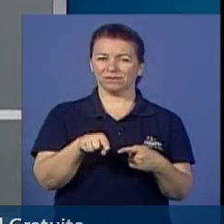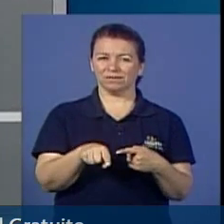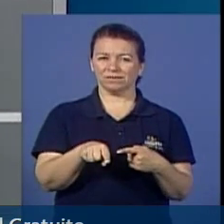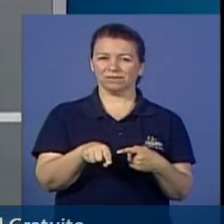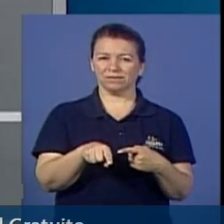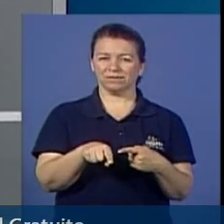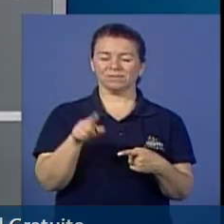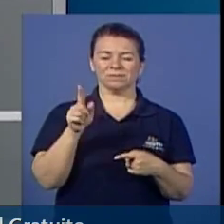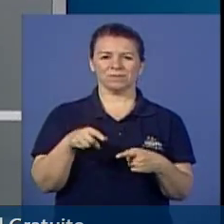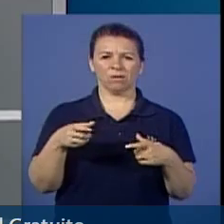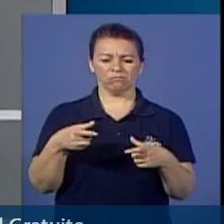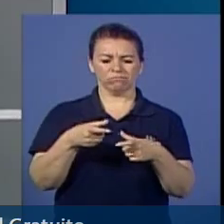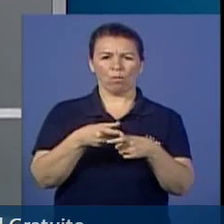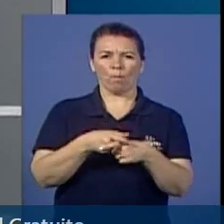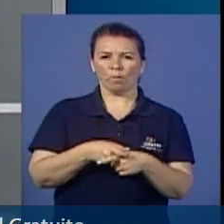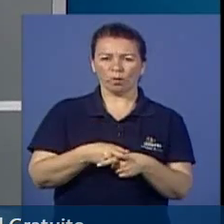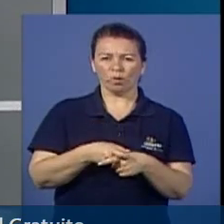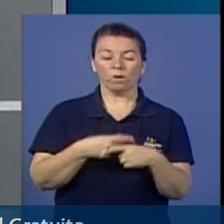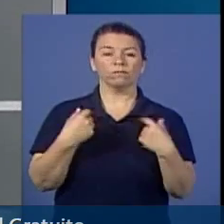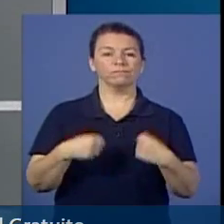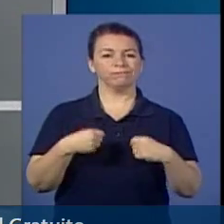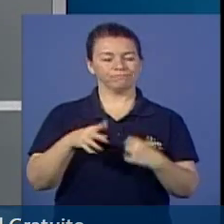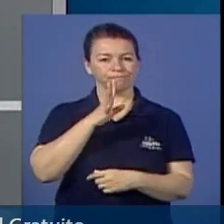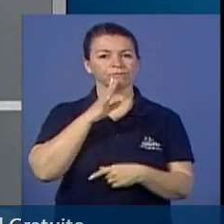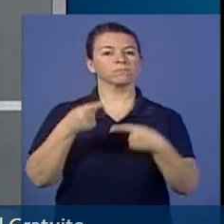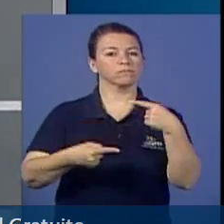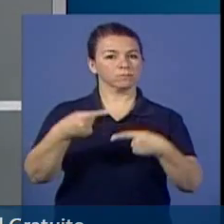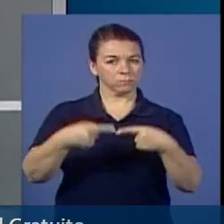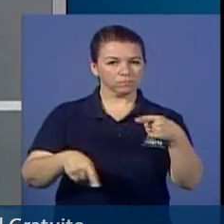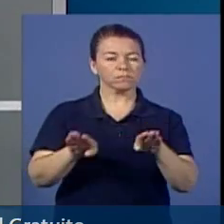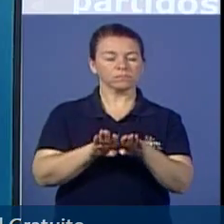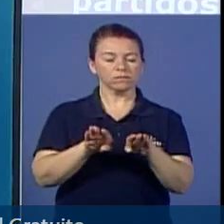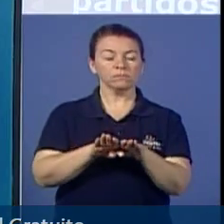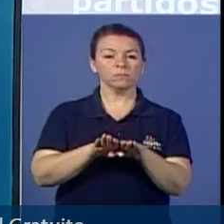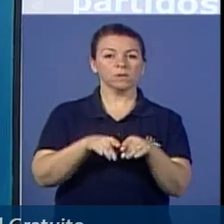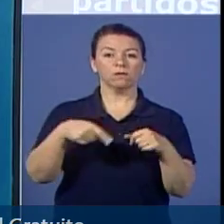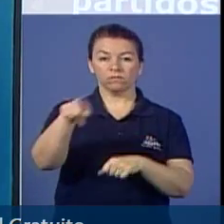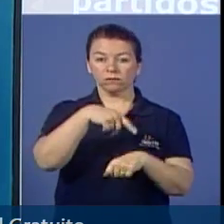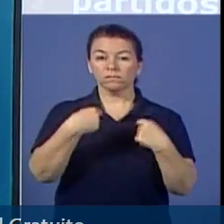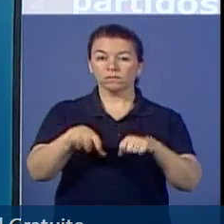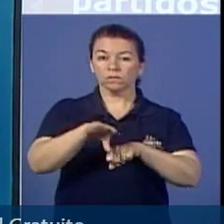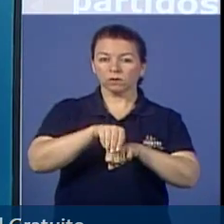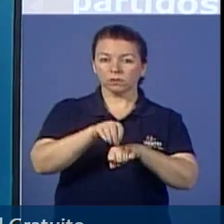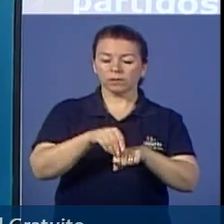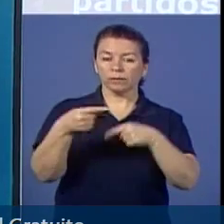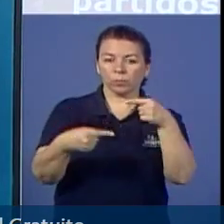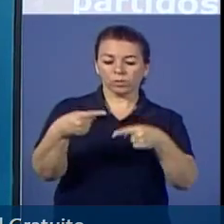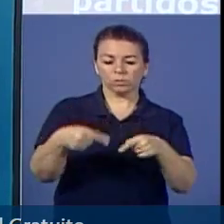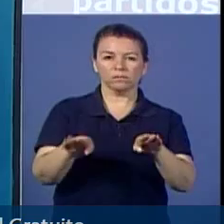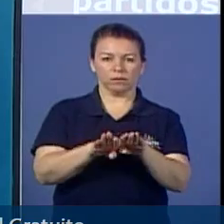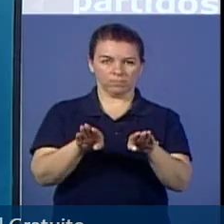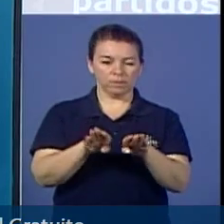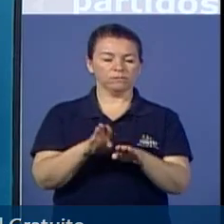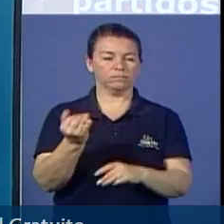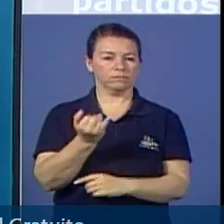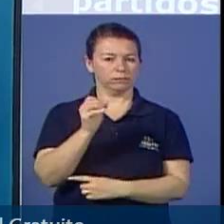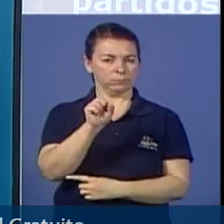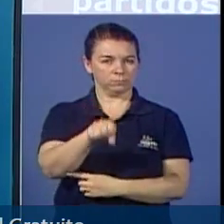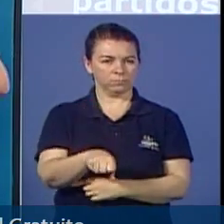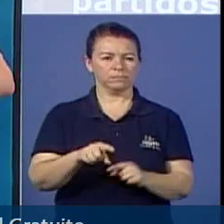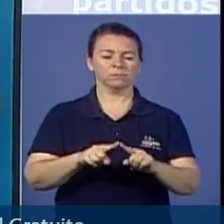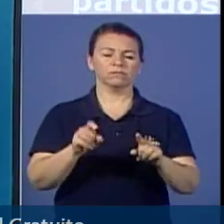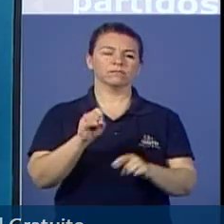nanico. Claro que não. Então, um pouquinho de política ele precisa também. Lógico. Também precisa um conhecimento a mais em termos de política. Mas, veja. Se